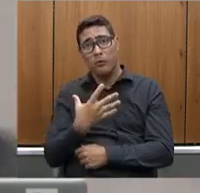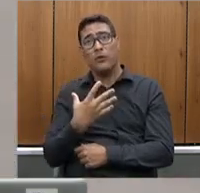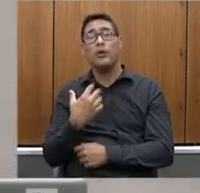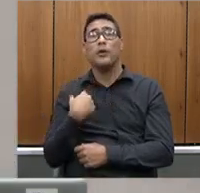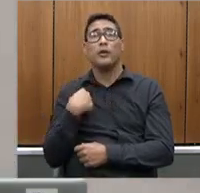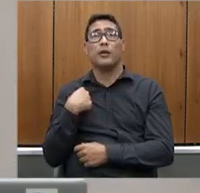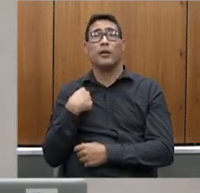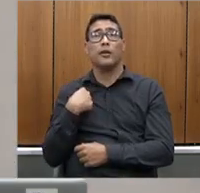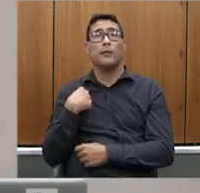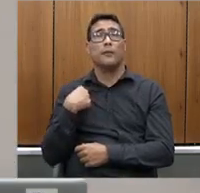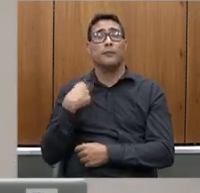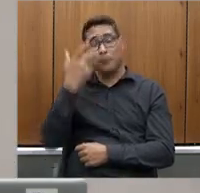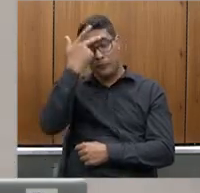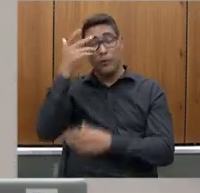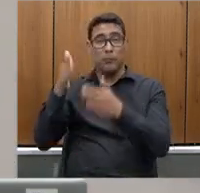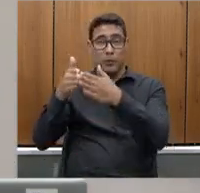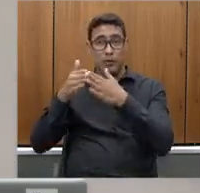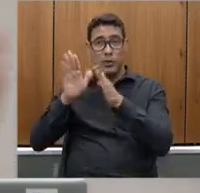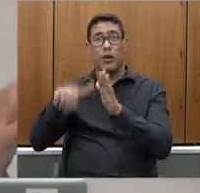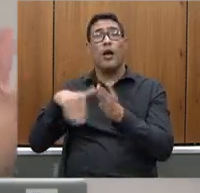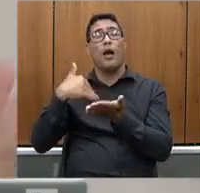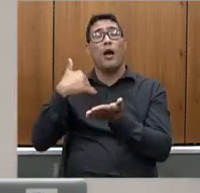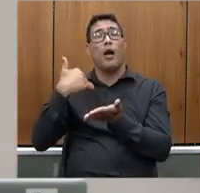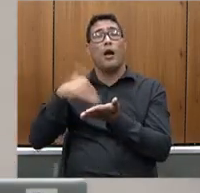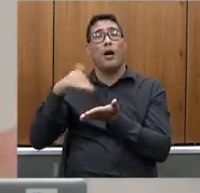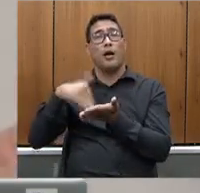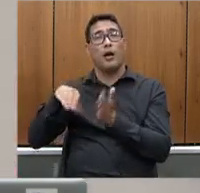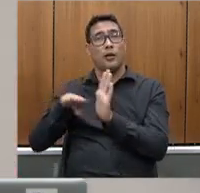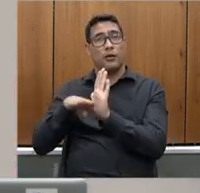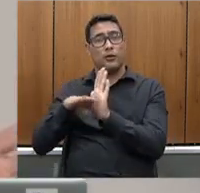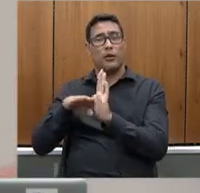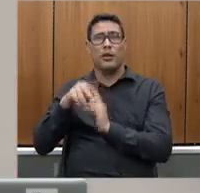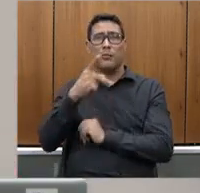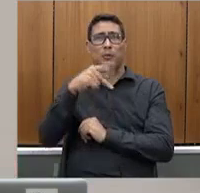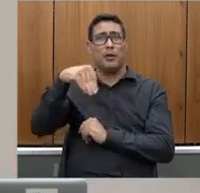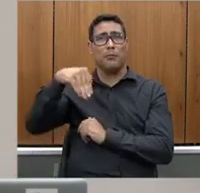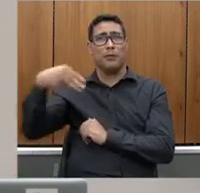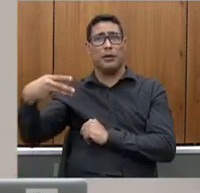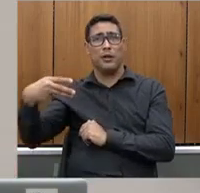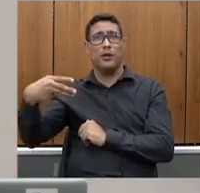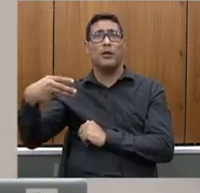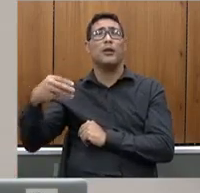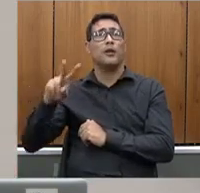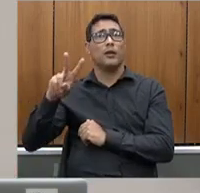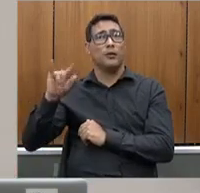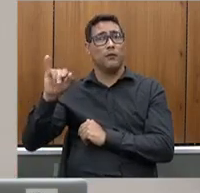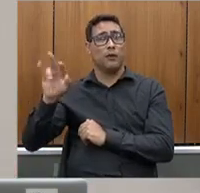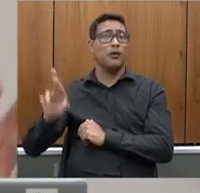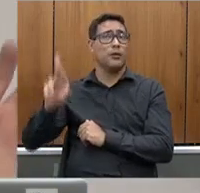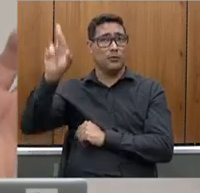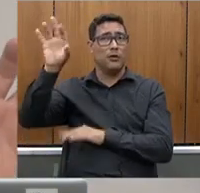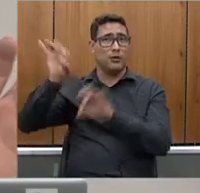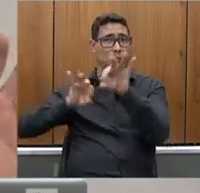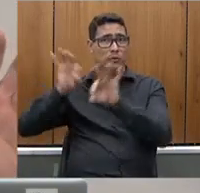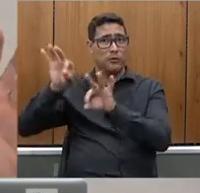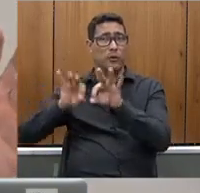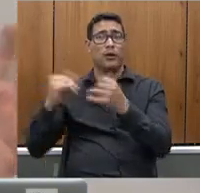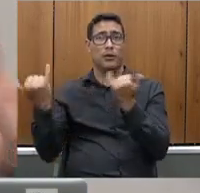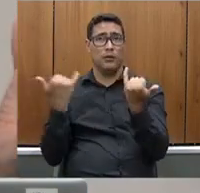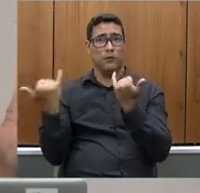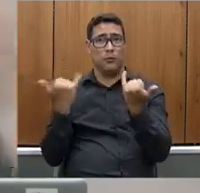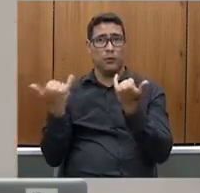alguém da assessoria lá da não sei se a pm3 que vai manusear essas informações